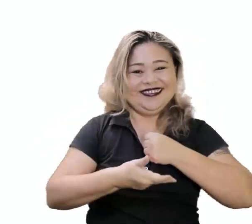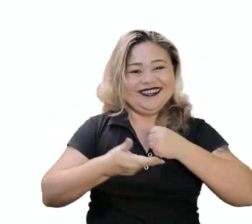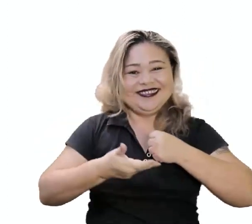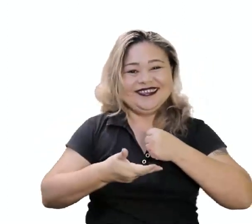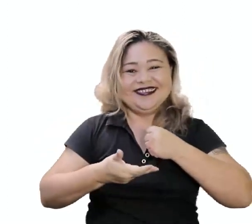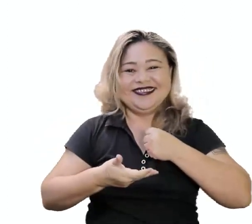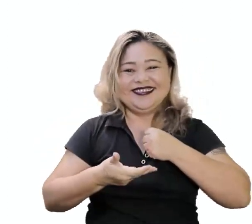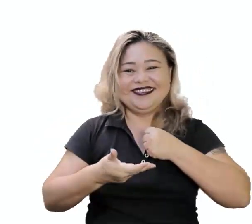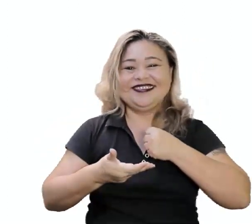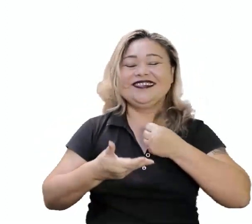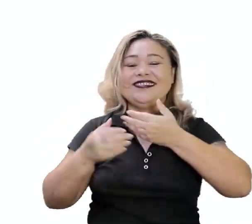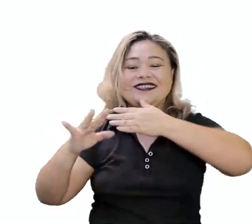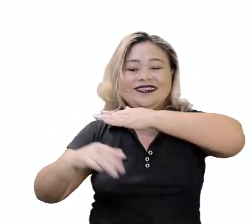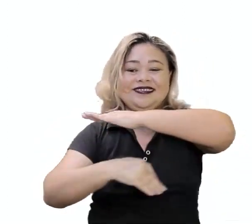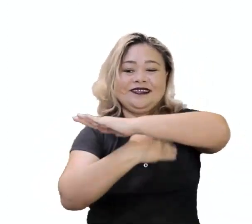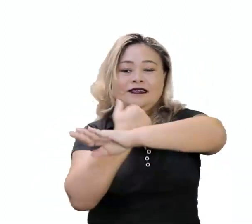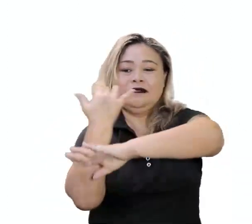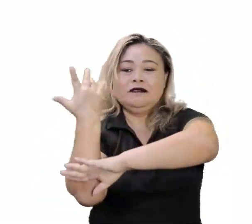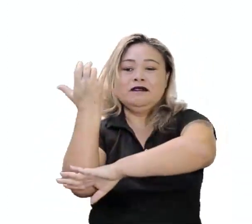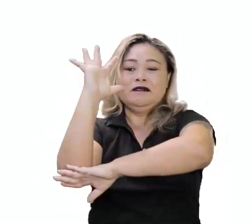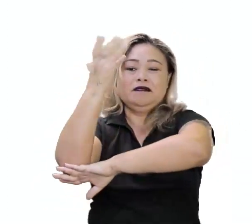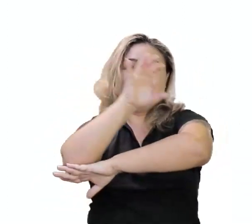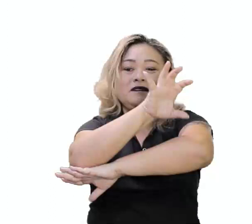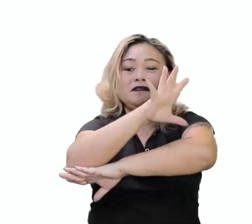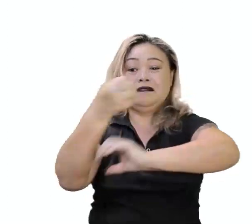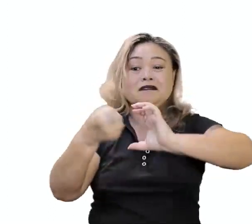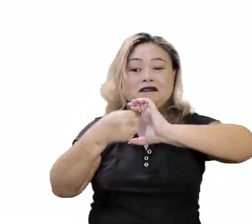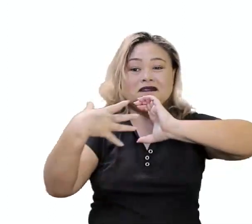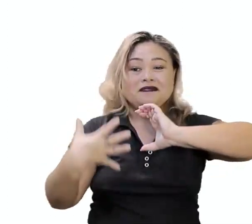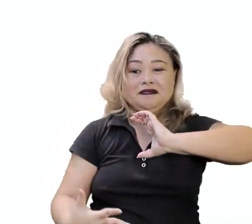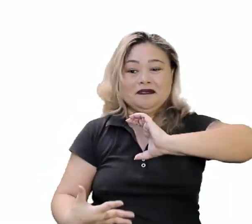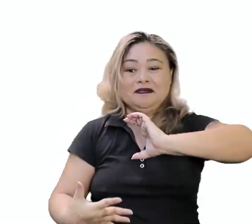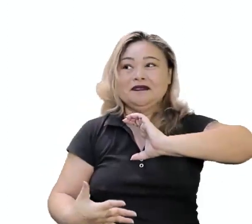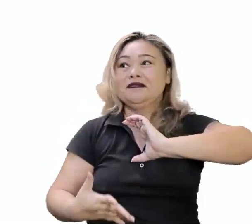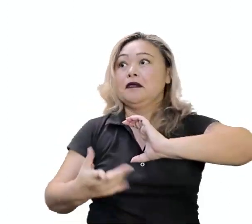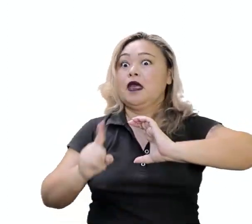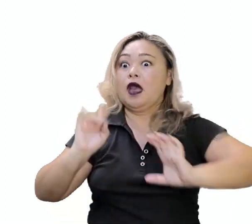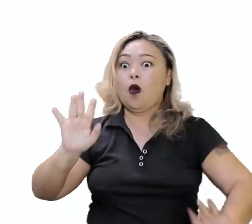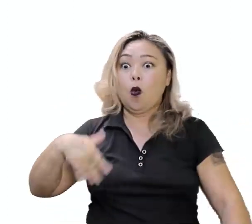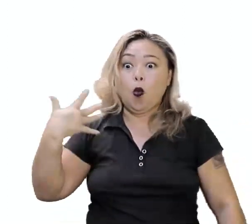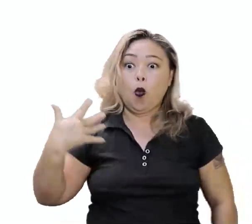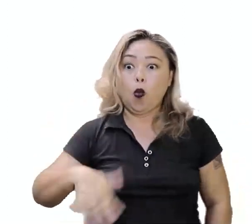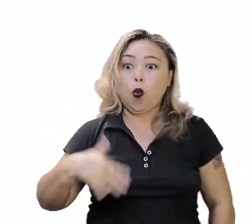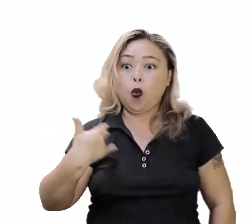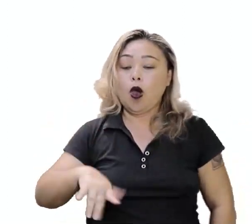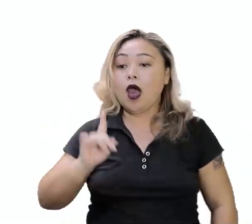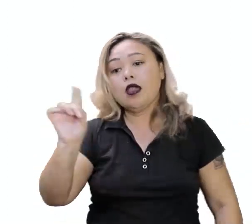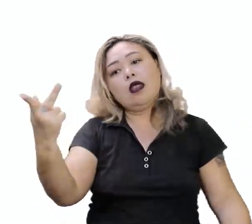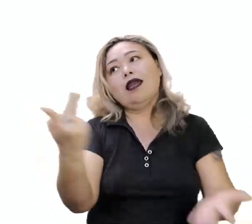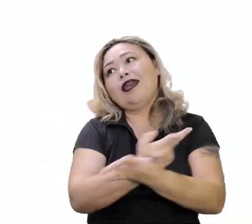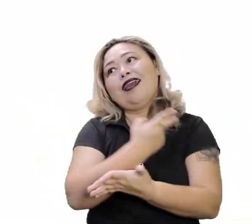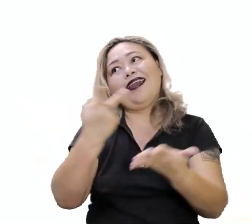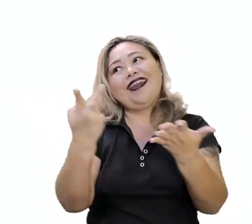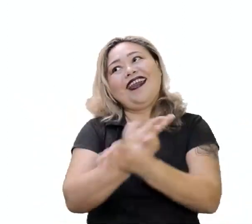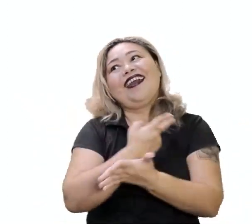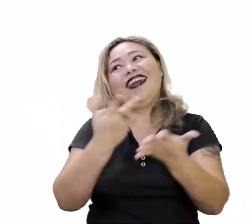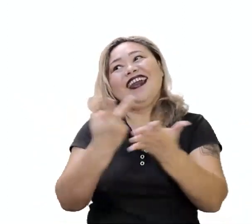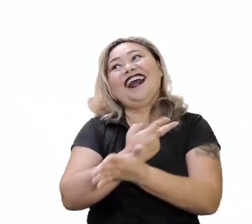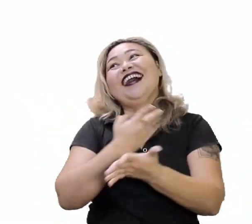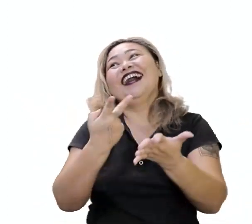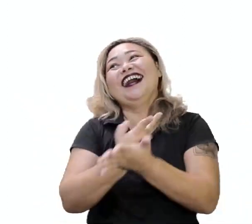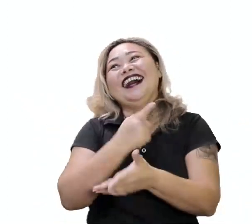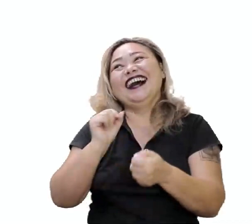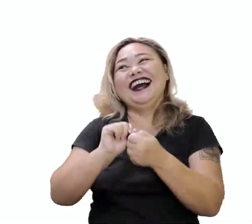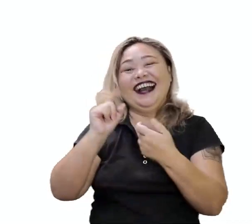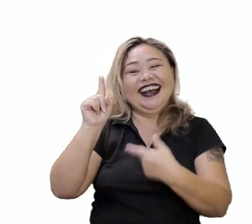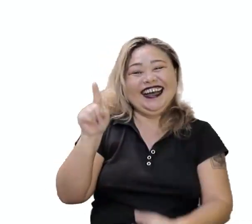básicos, tá? De um ecossistema e as suas características. Caramba, não tem como errar isso aqui não, tá?